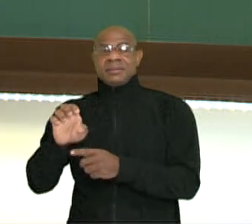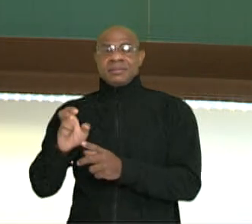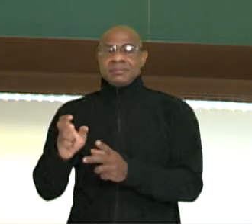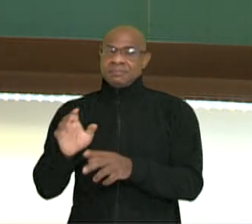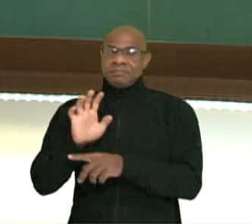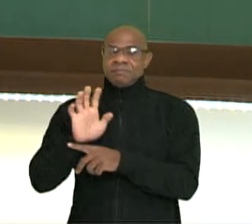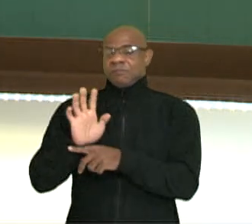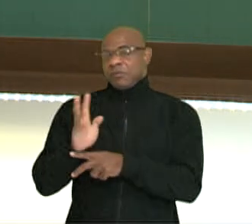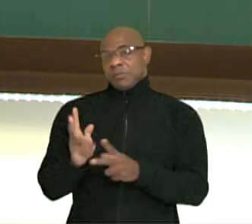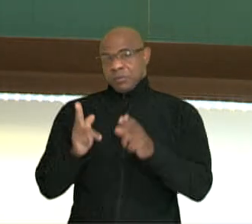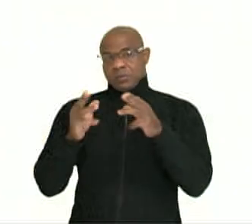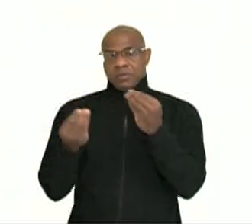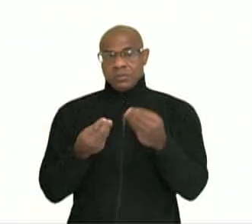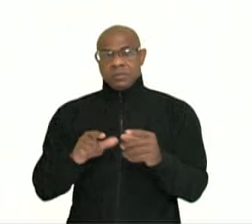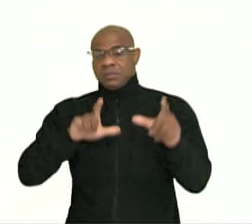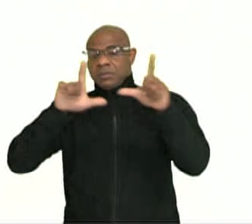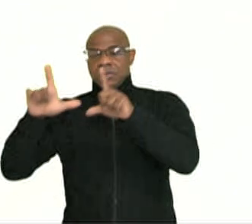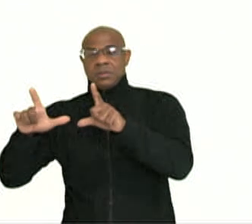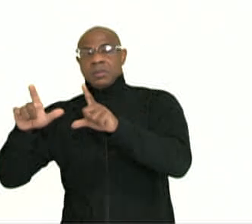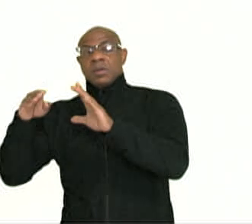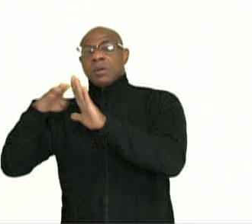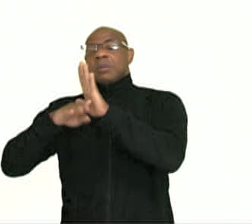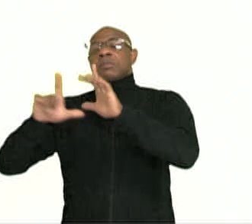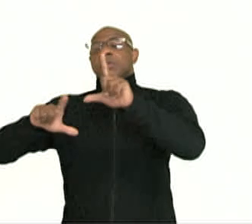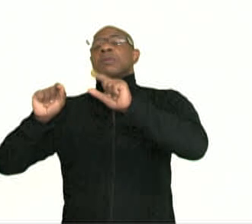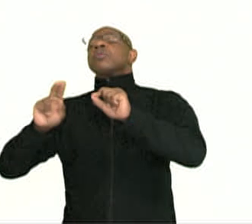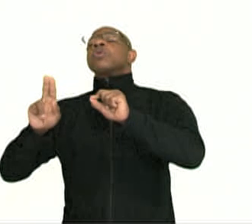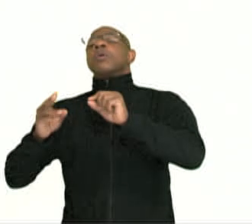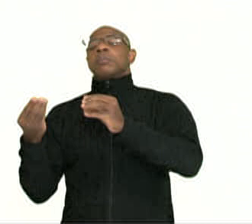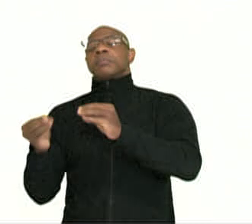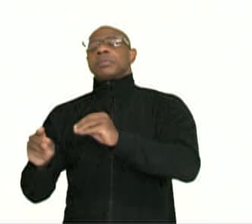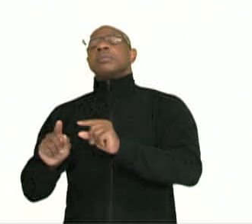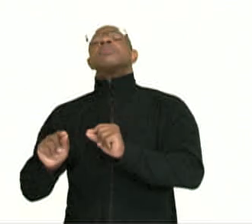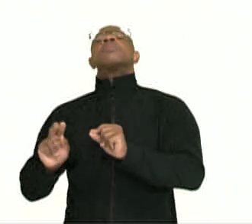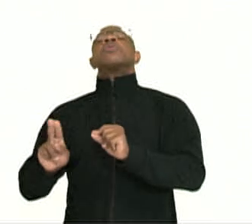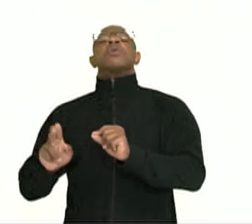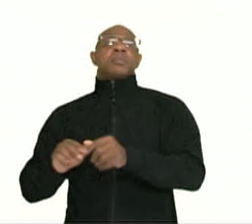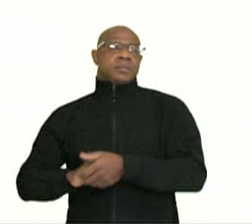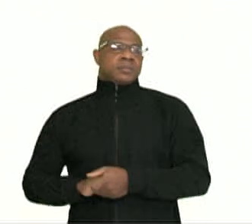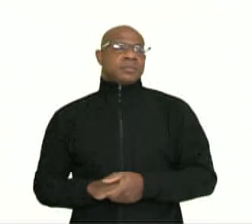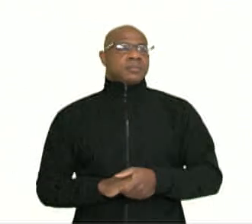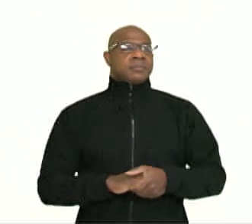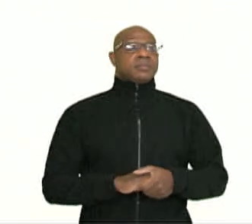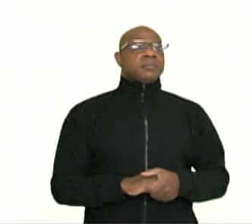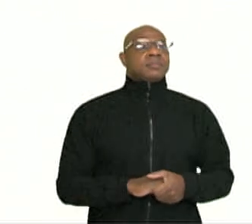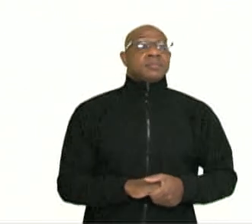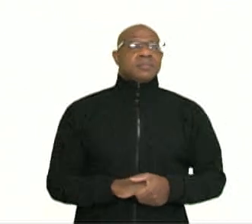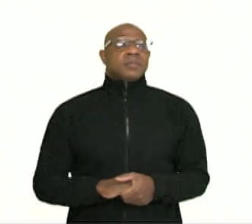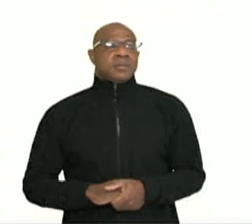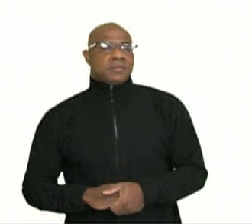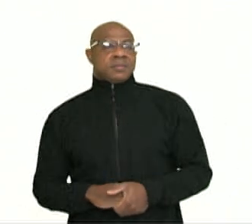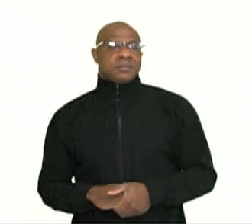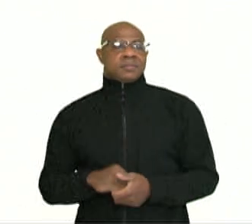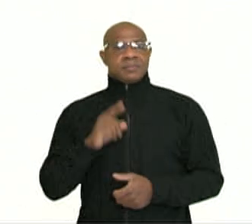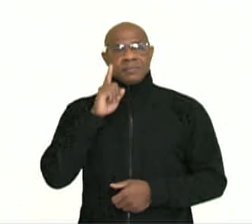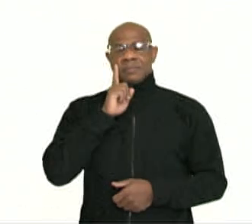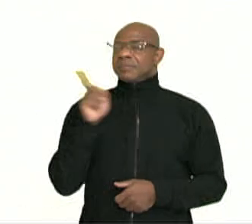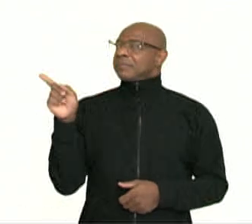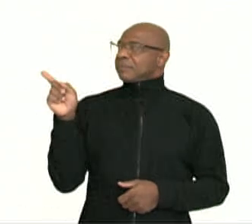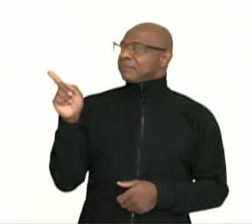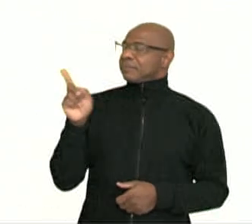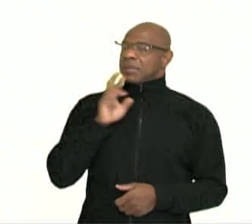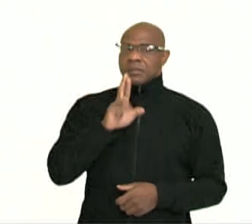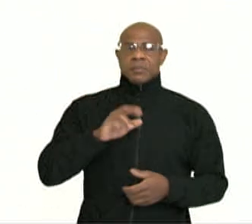chamo em inglês? Vamos ver os nomes? Vamos lá. Uma soap opera, series, ou também pode ser sitcom,